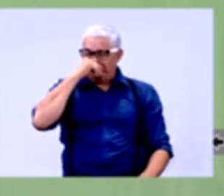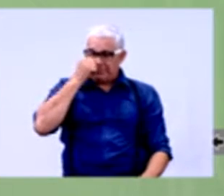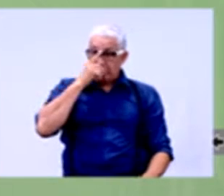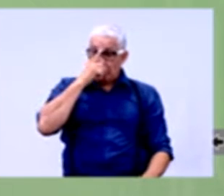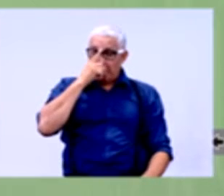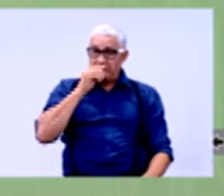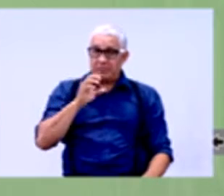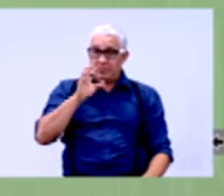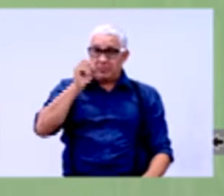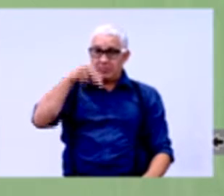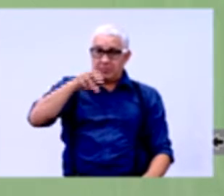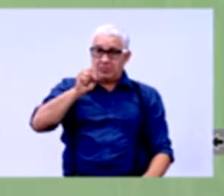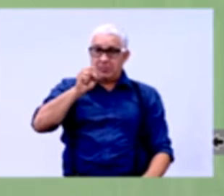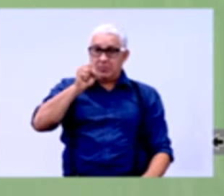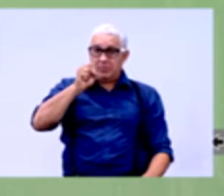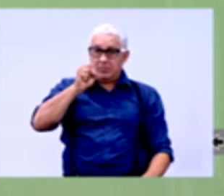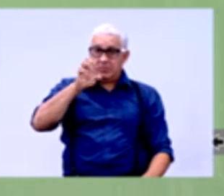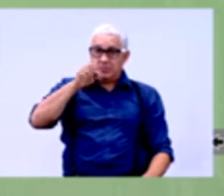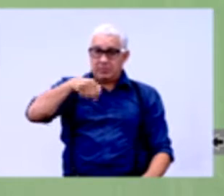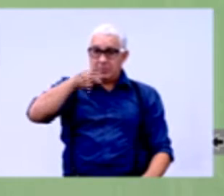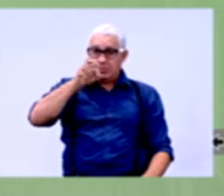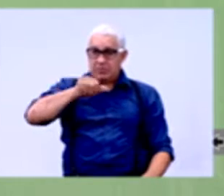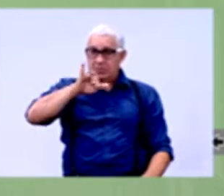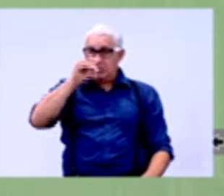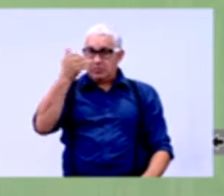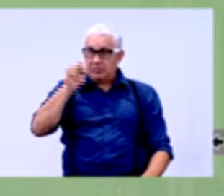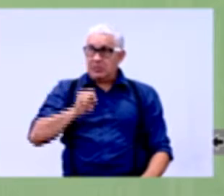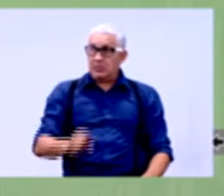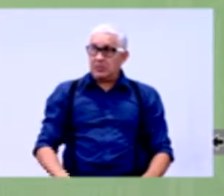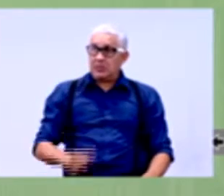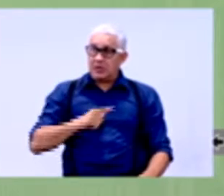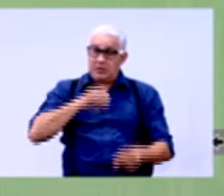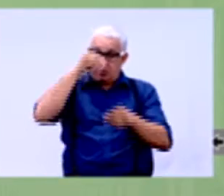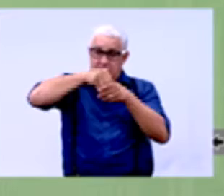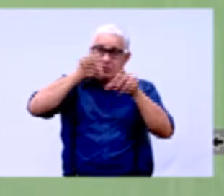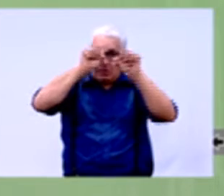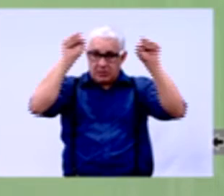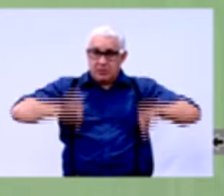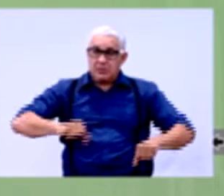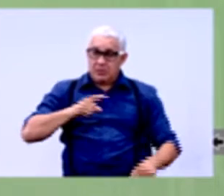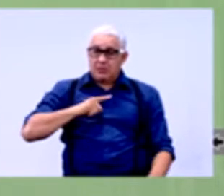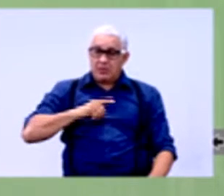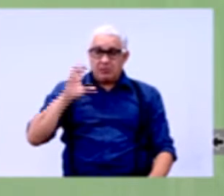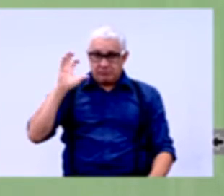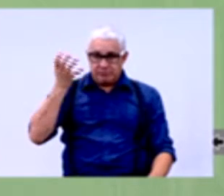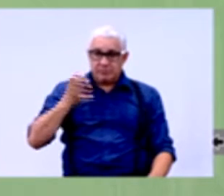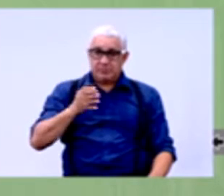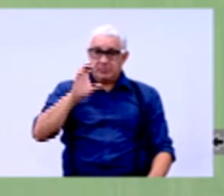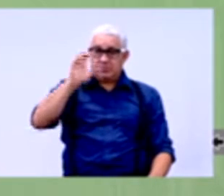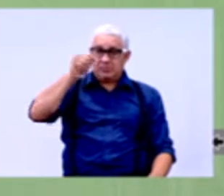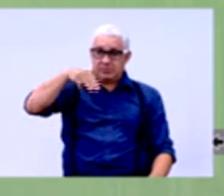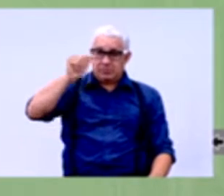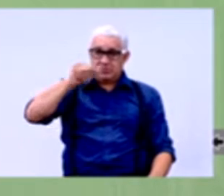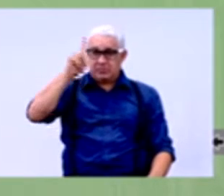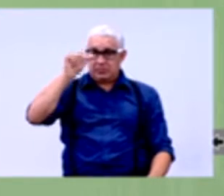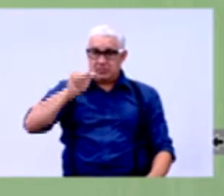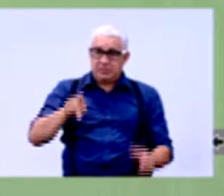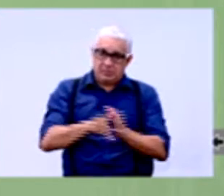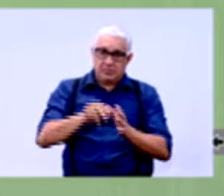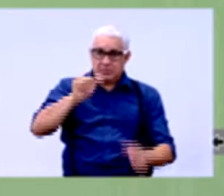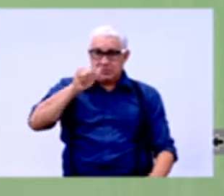Consequências. Eventos e respostas do sistema têm consequências na camada de aplicação de um